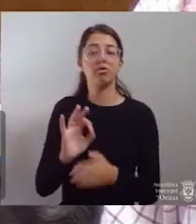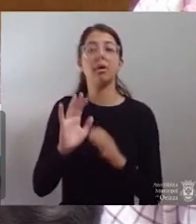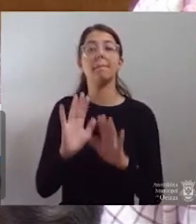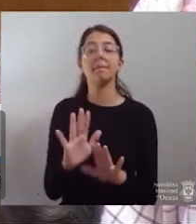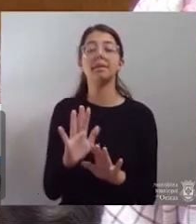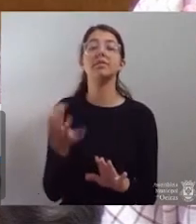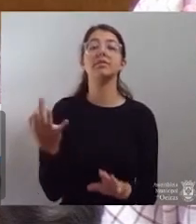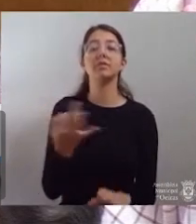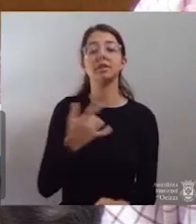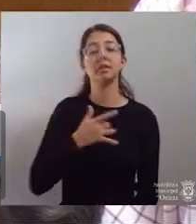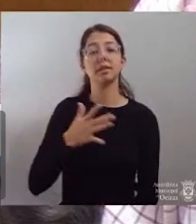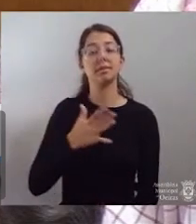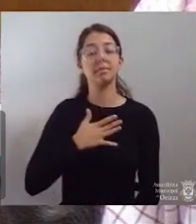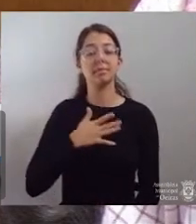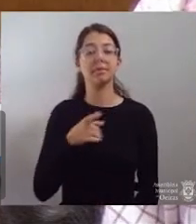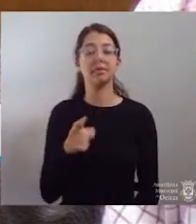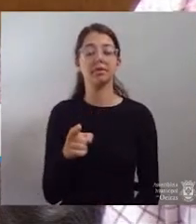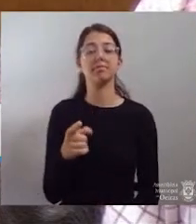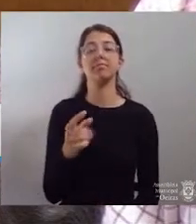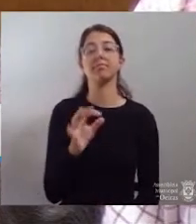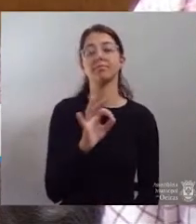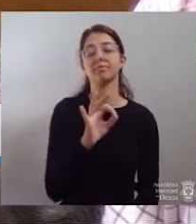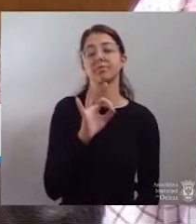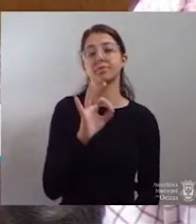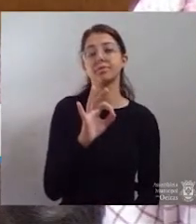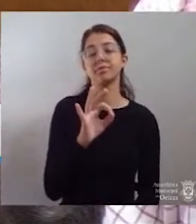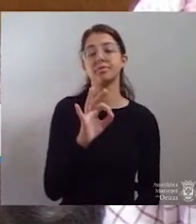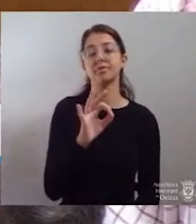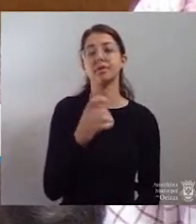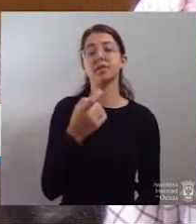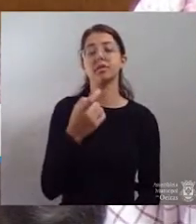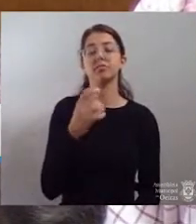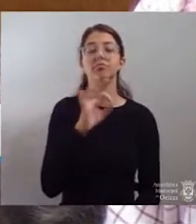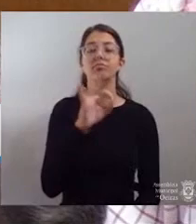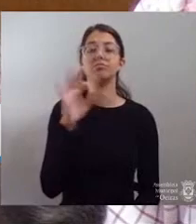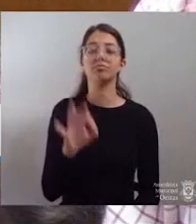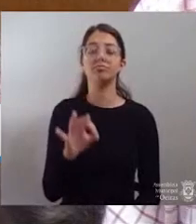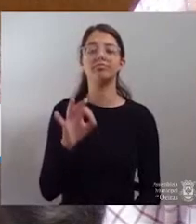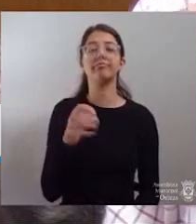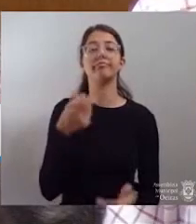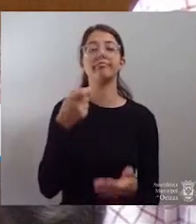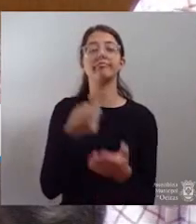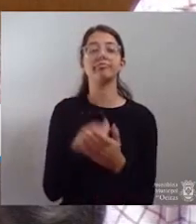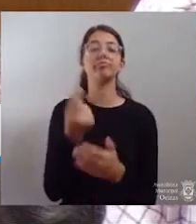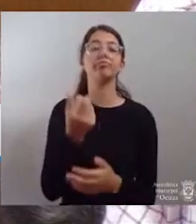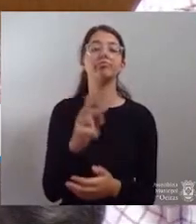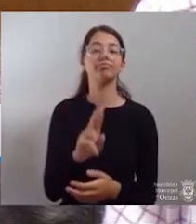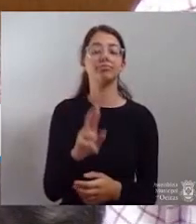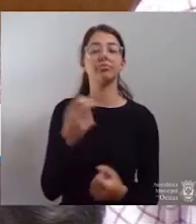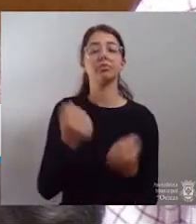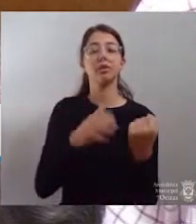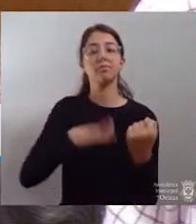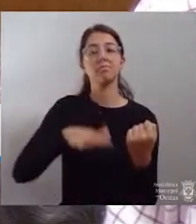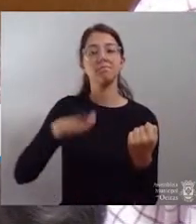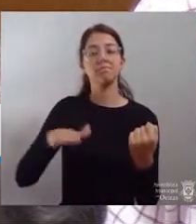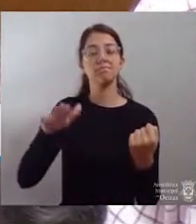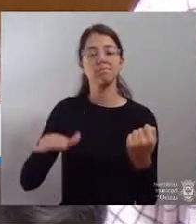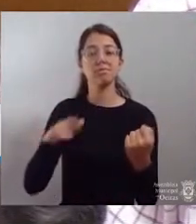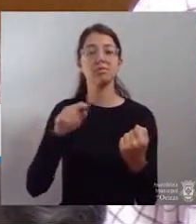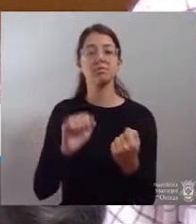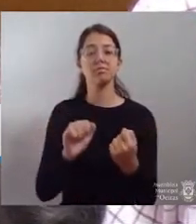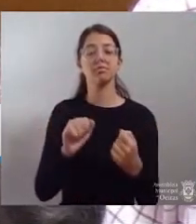o aumento das taxas de estacionamento previstas no novo Regulamento Geral de Zonas de Estacionamento de Duração